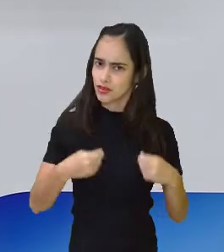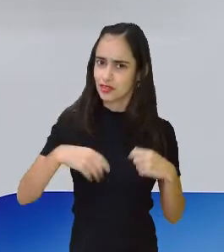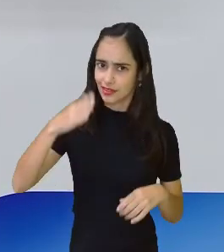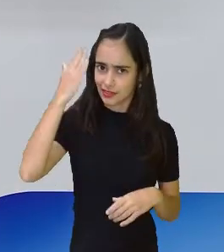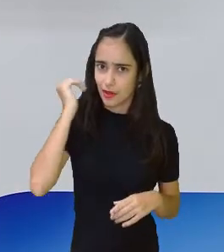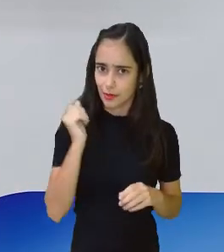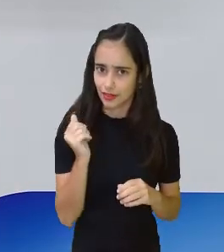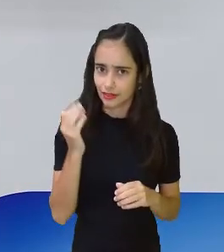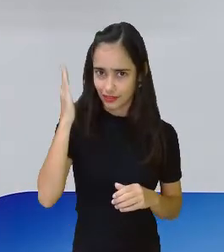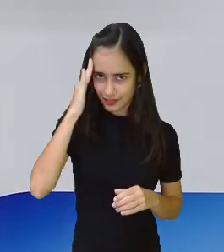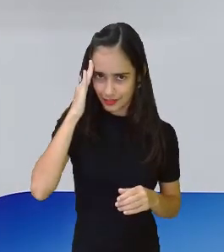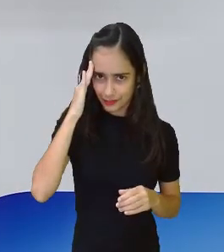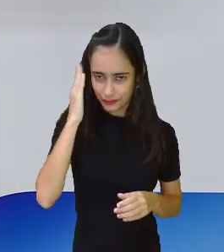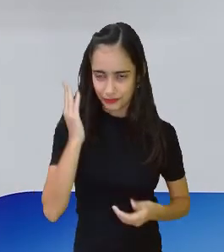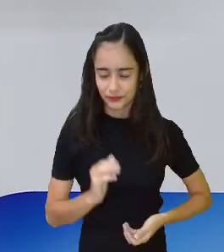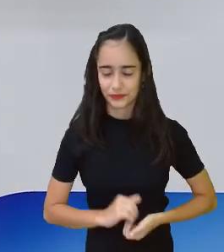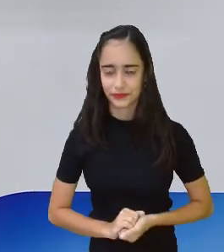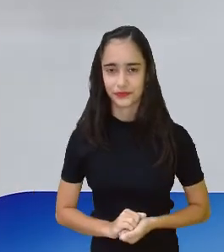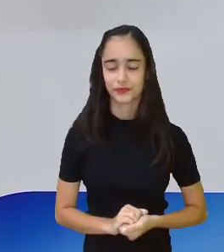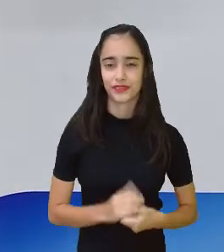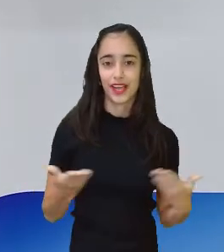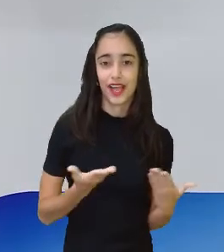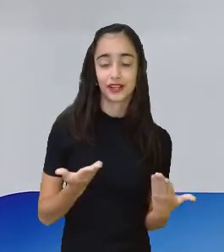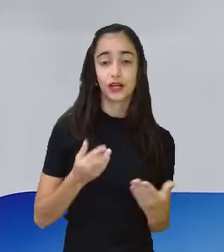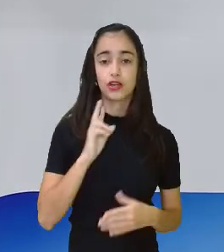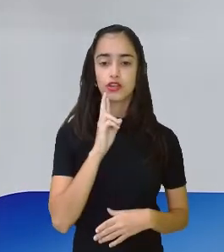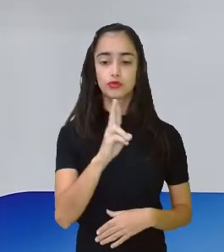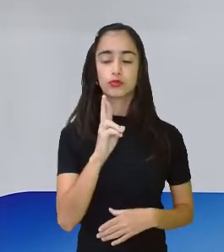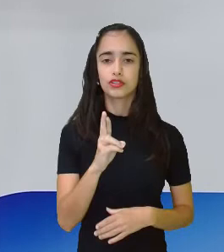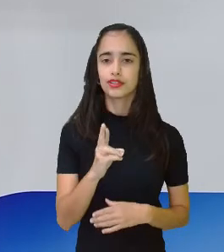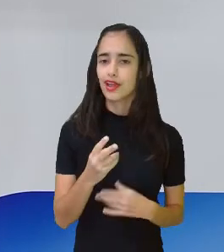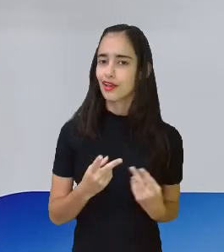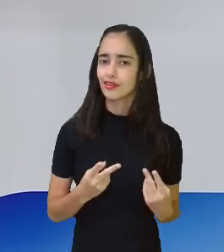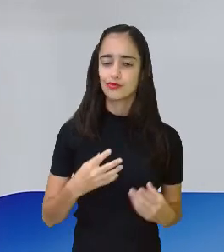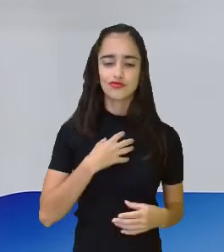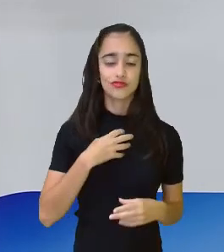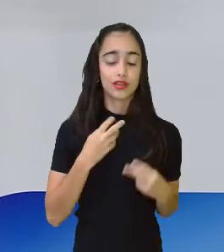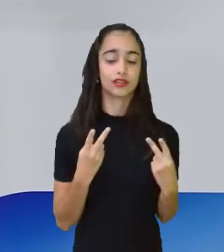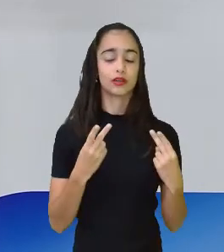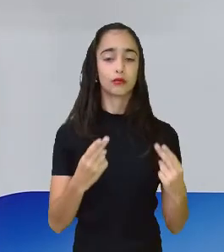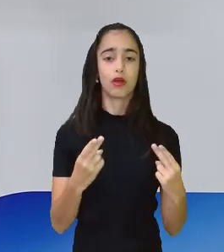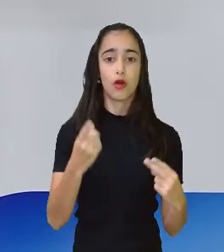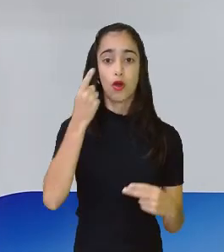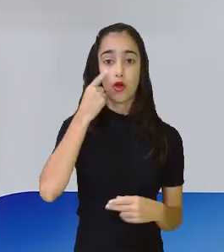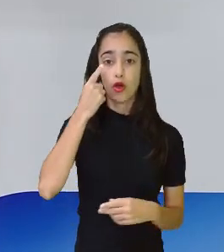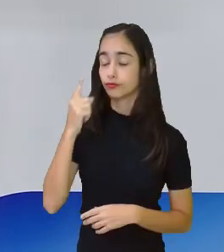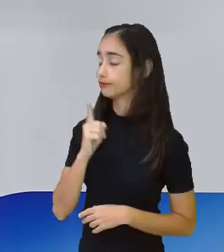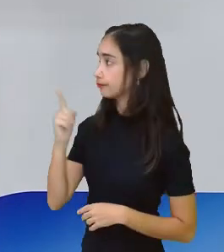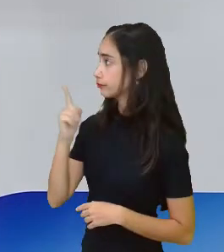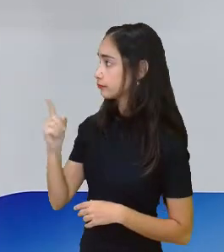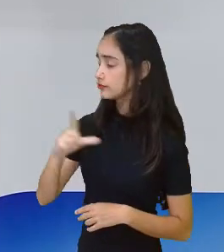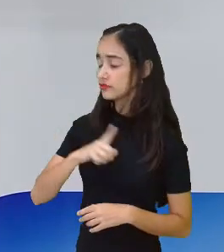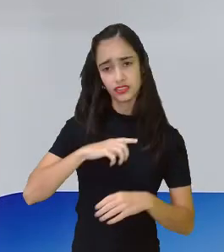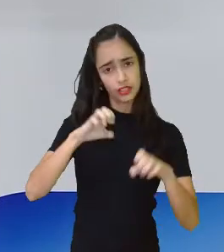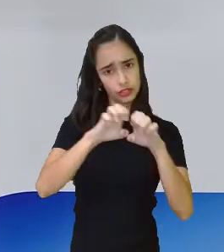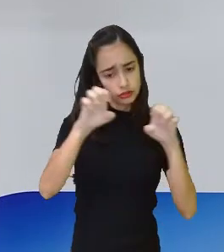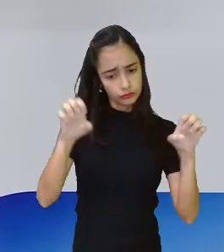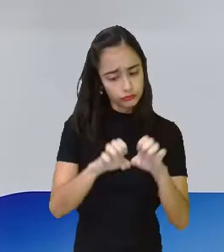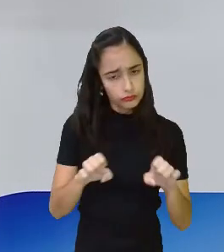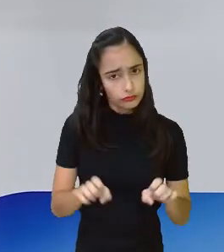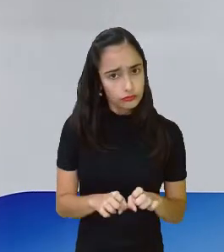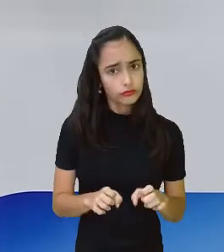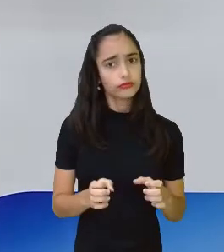Então, para eu fazer aqui, ó, mesmo esquema. Fiz a estrutura da minha conta, vírgula embaixo de vírgula,